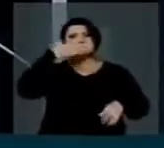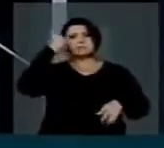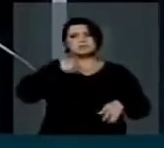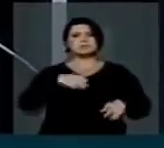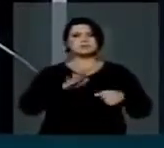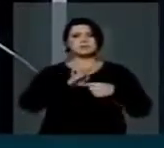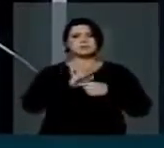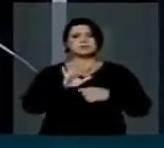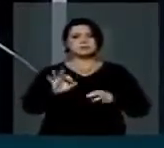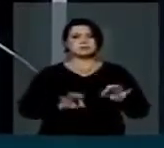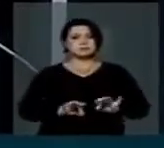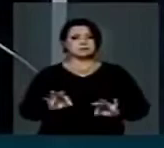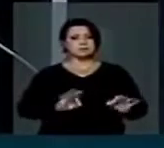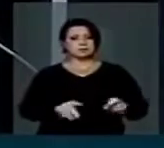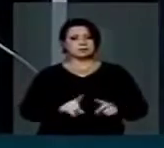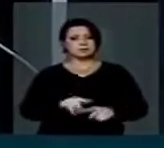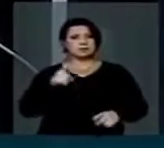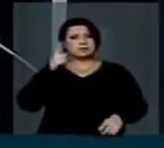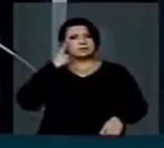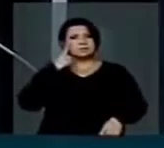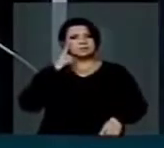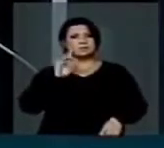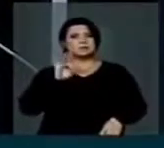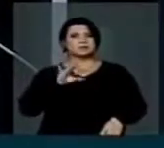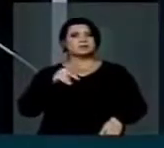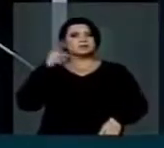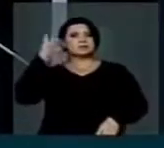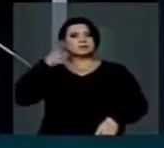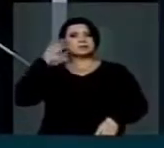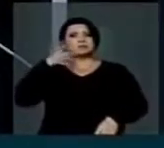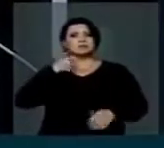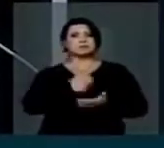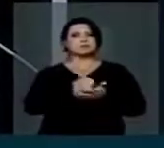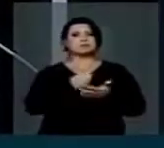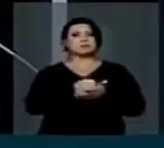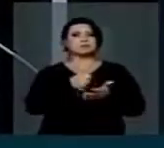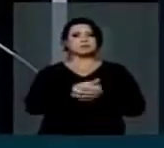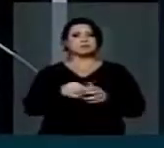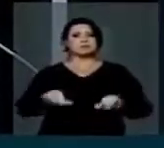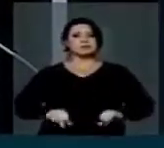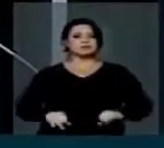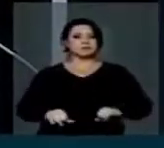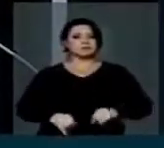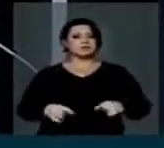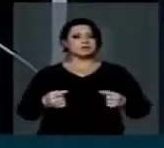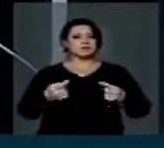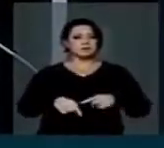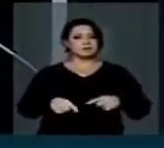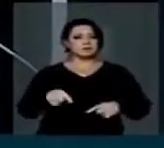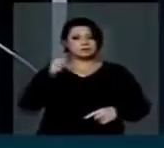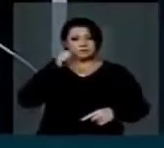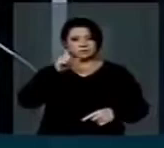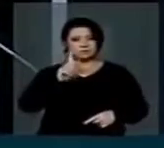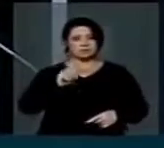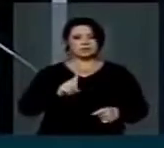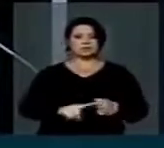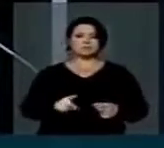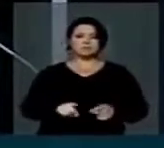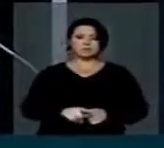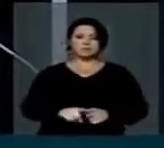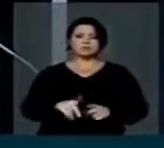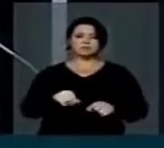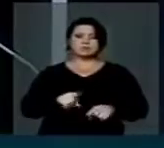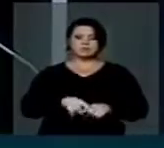a estrutura, não apenas de punir aqueles agressores, mas também, sobretudo,